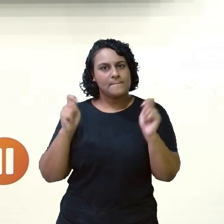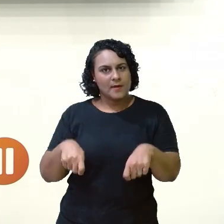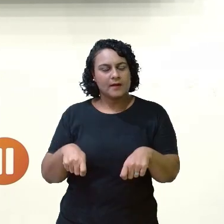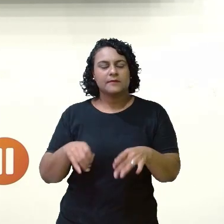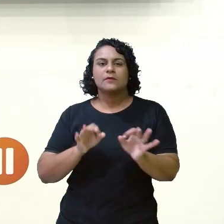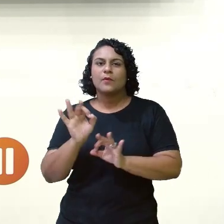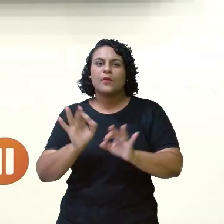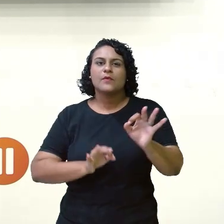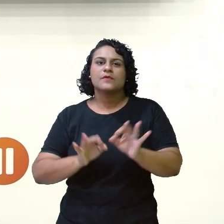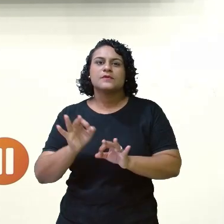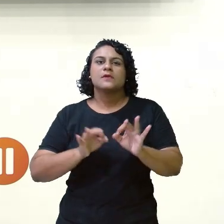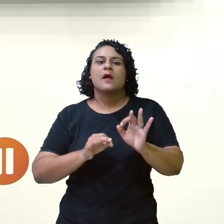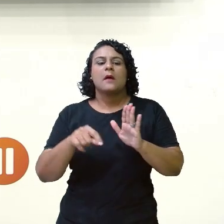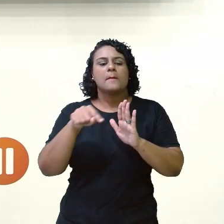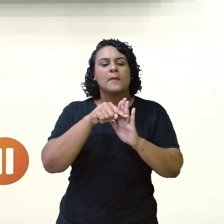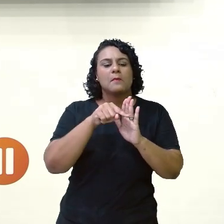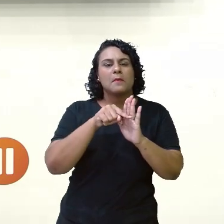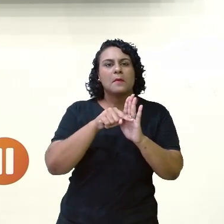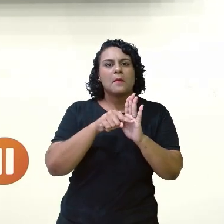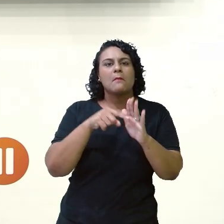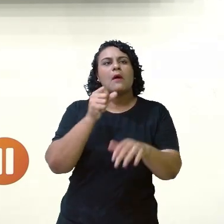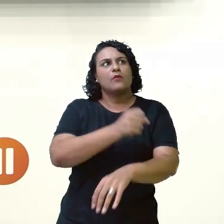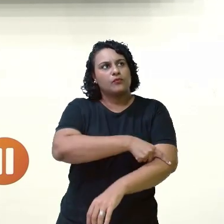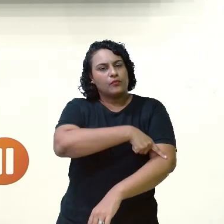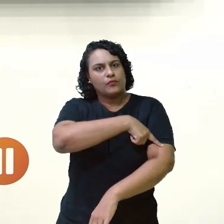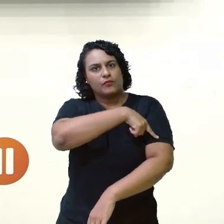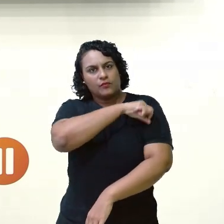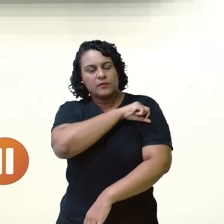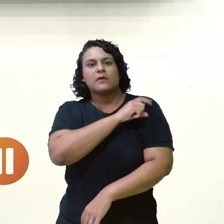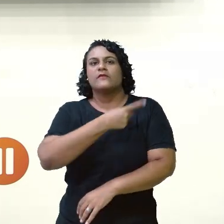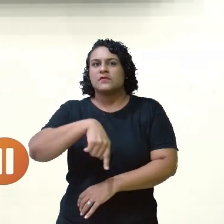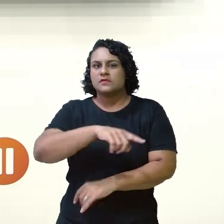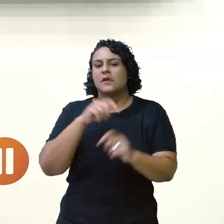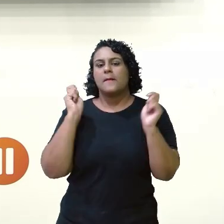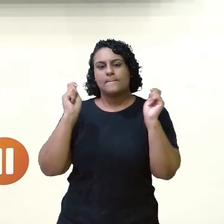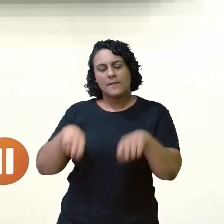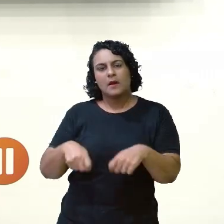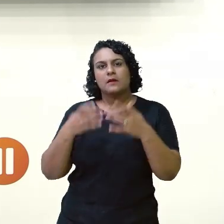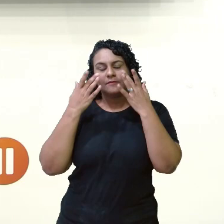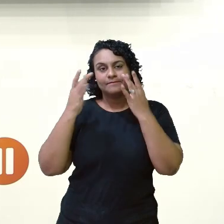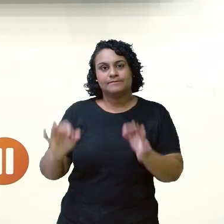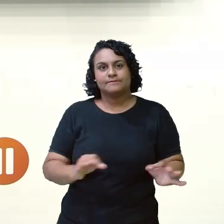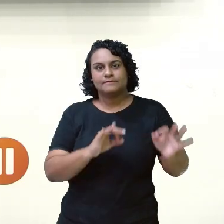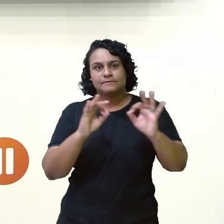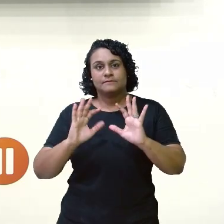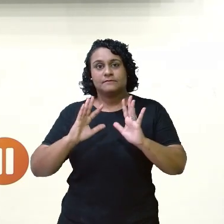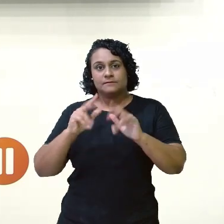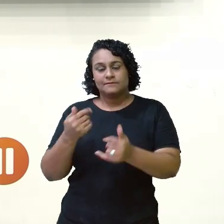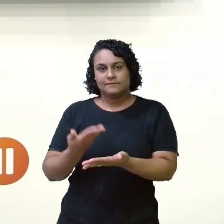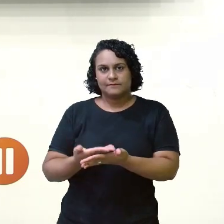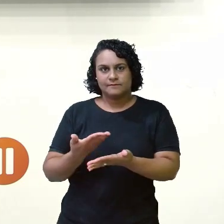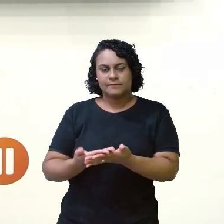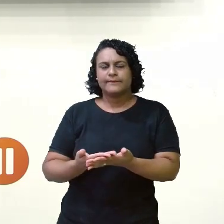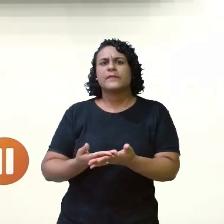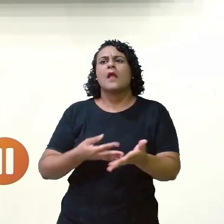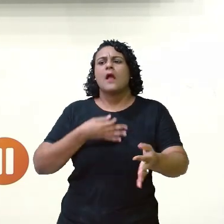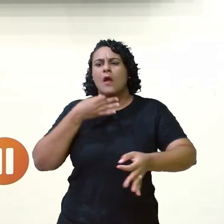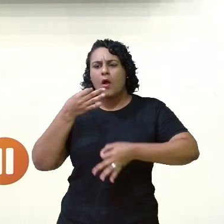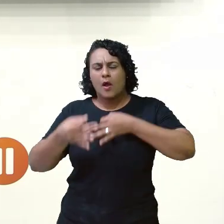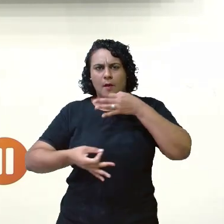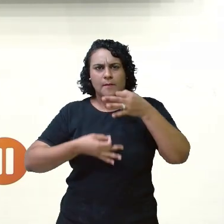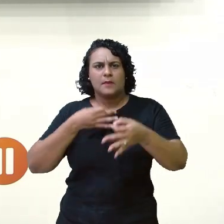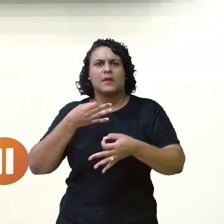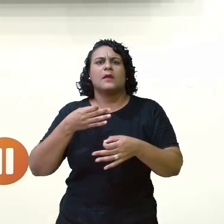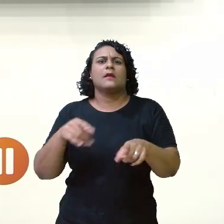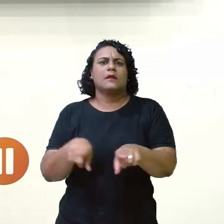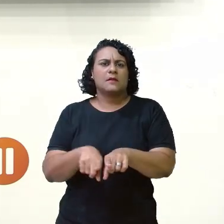está organizado por ano escolar, e você consegue assistir todas as aulas. Comenta também que o professor está